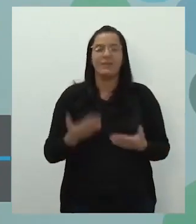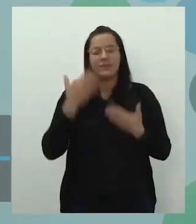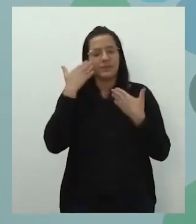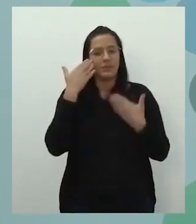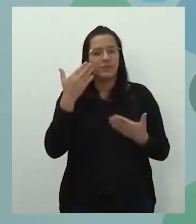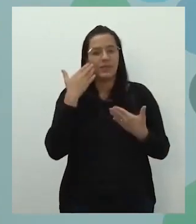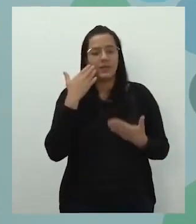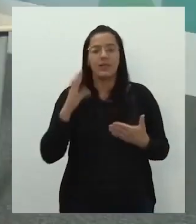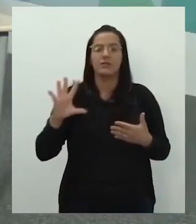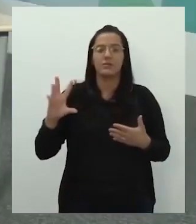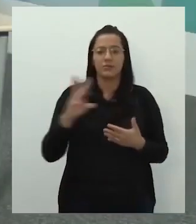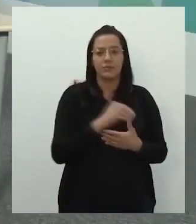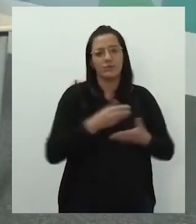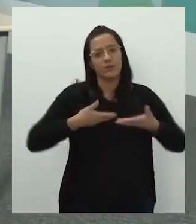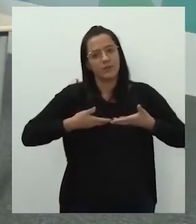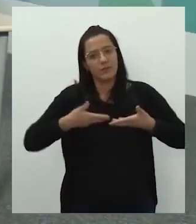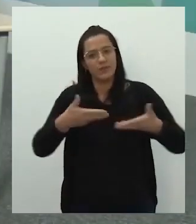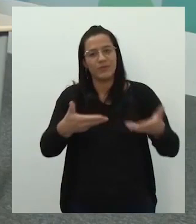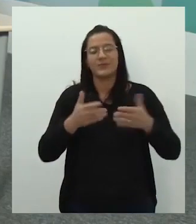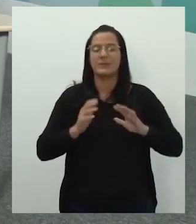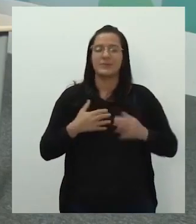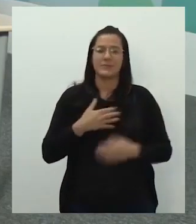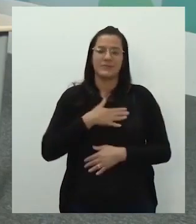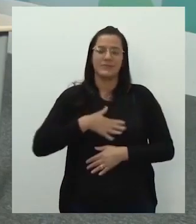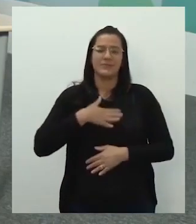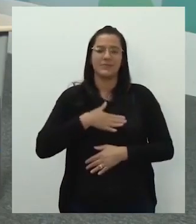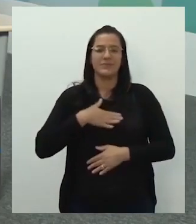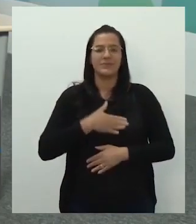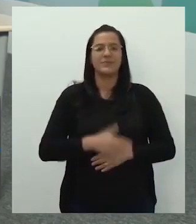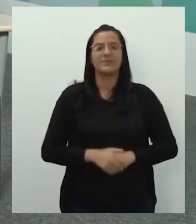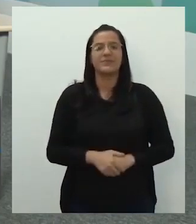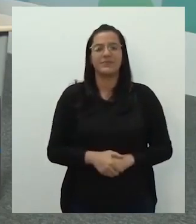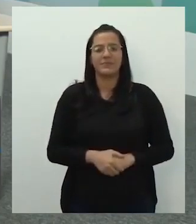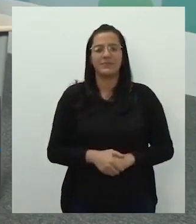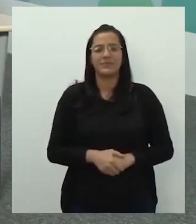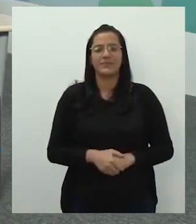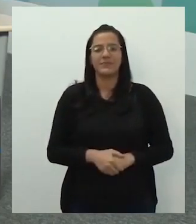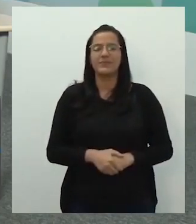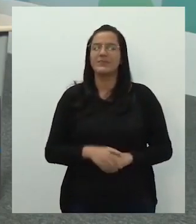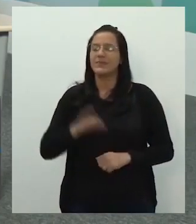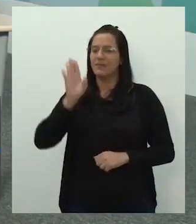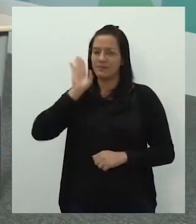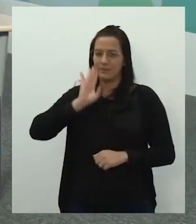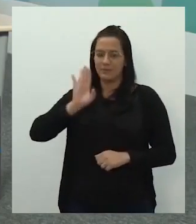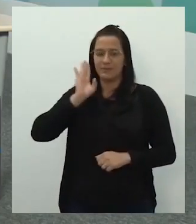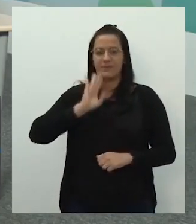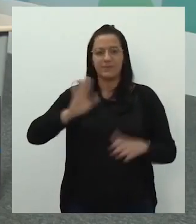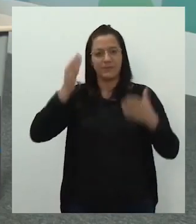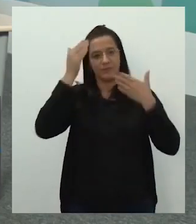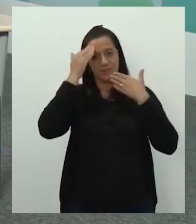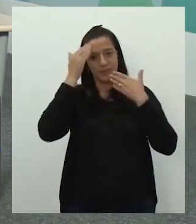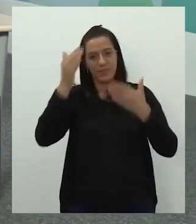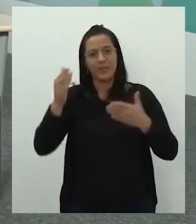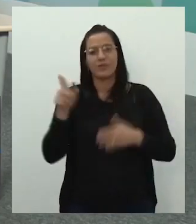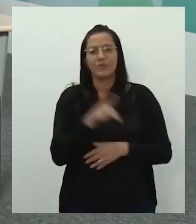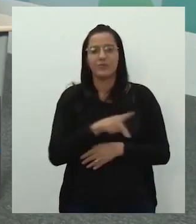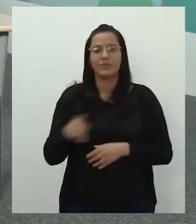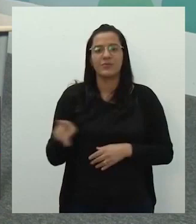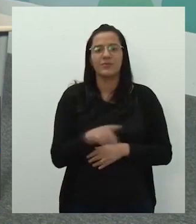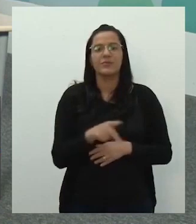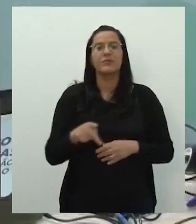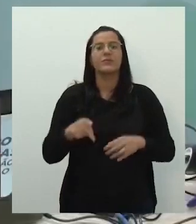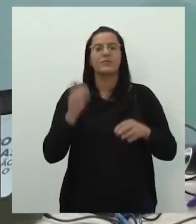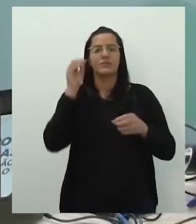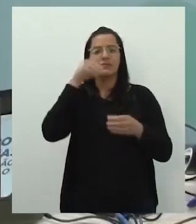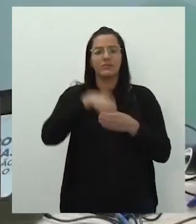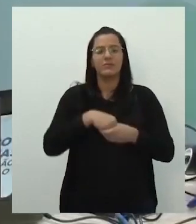obrigada pelo convite. Foi um prazer. Muito obrigada. Legal, obrigada aos professores do Centro de Mídias. É